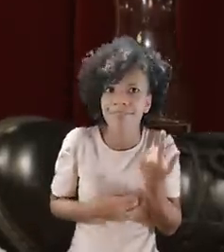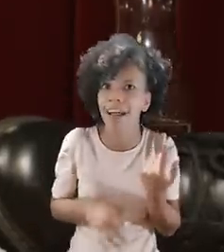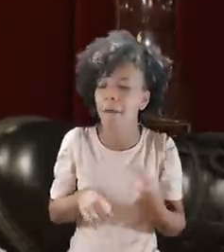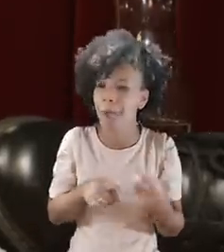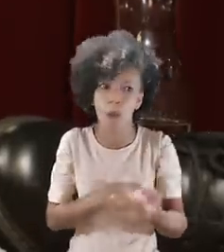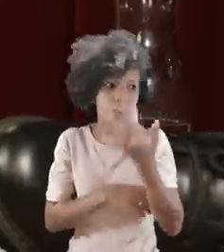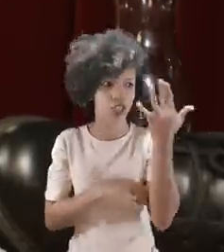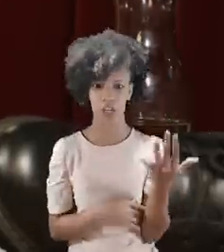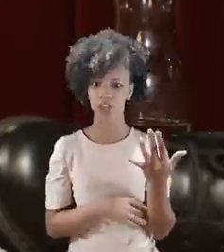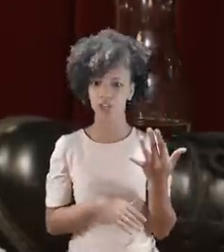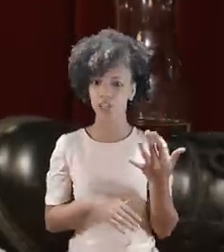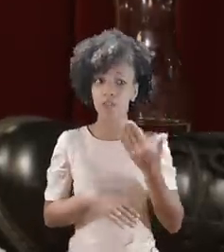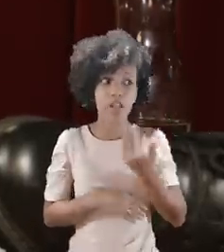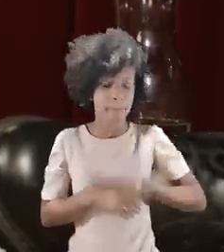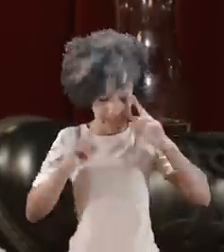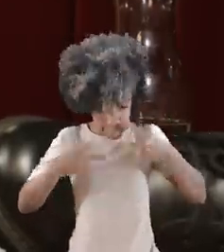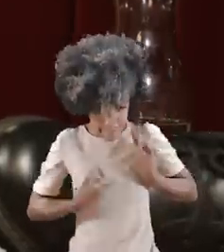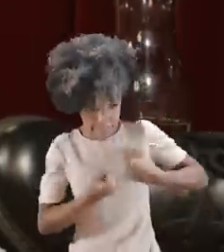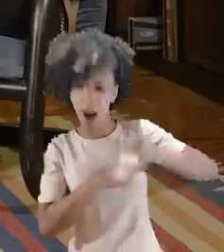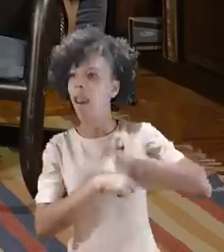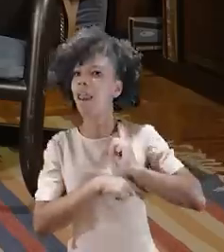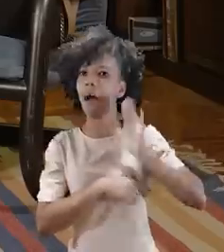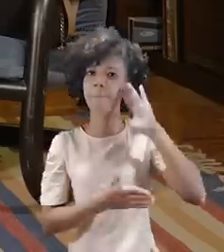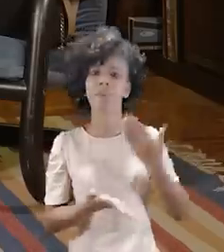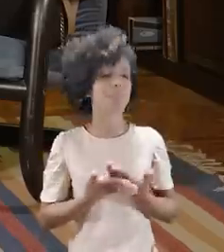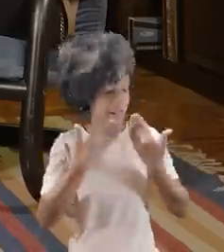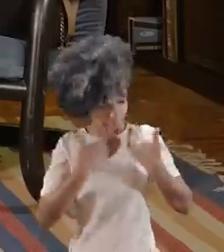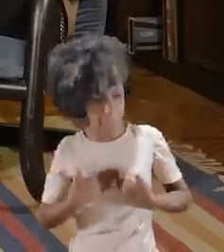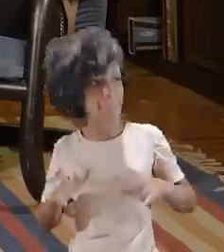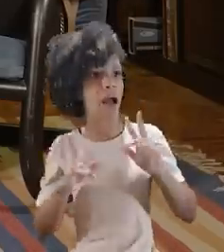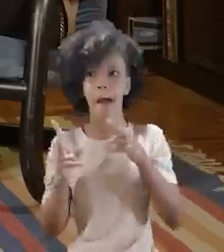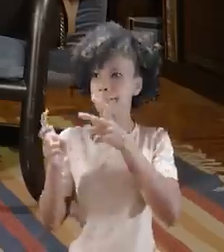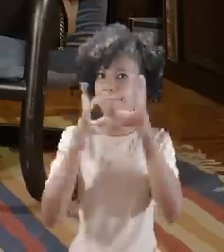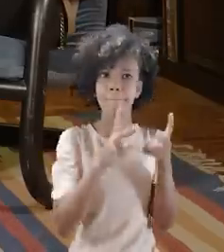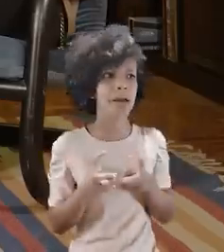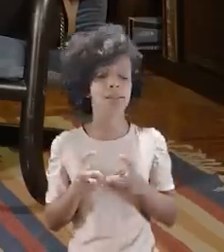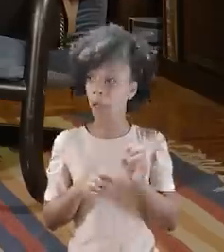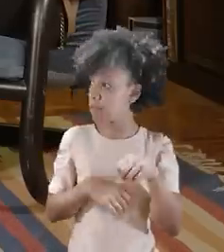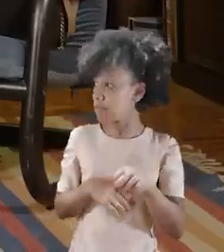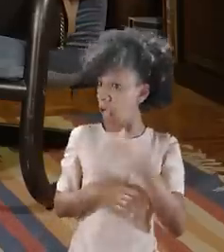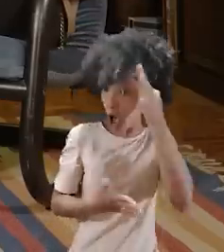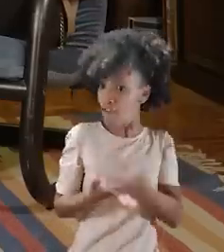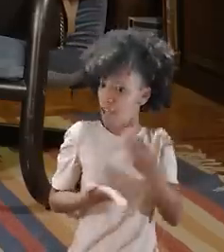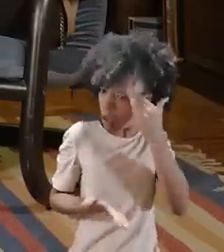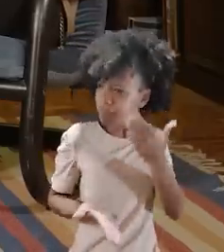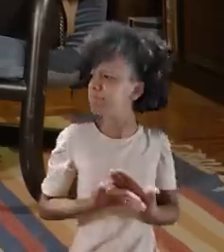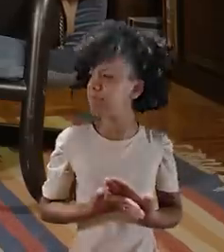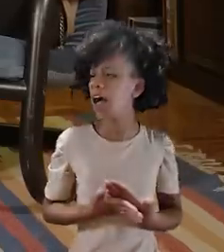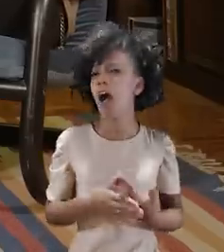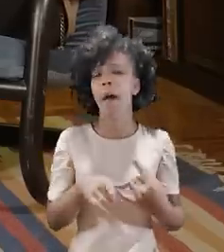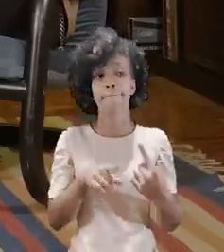isso é bizarro a quantidade de coisas que você melhora você tem mais confiança você está aberto a perceber coisa você vai perceber também na